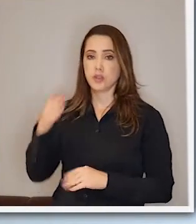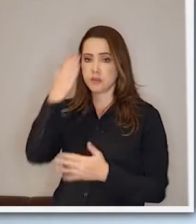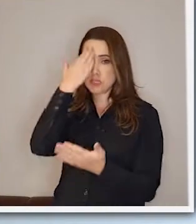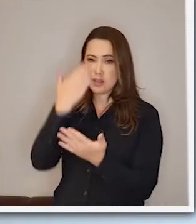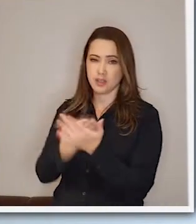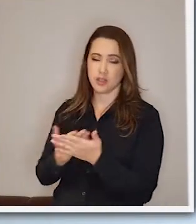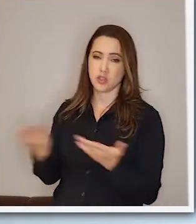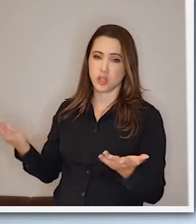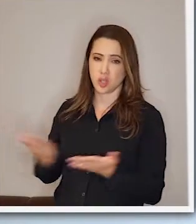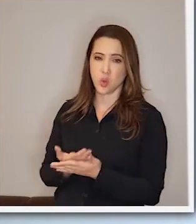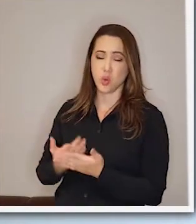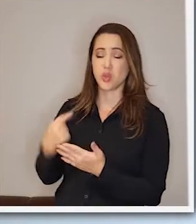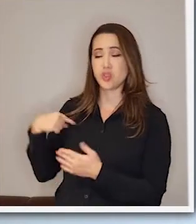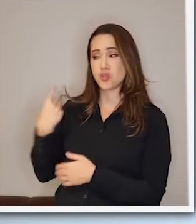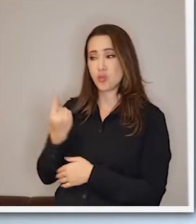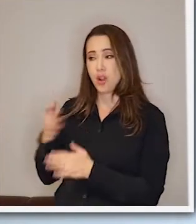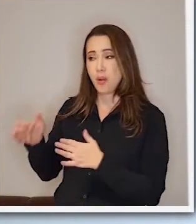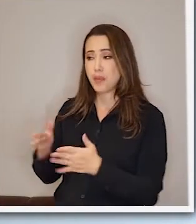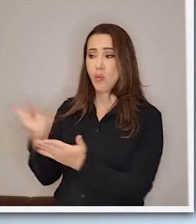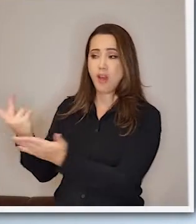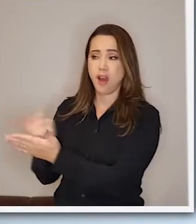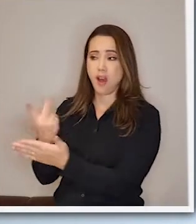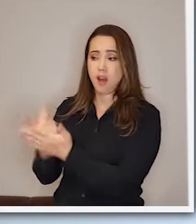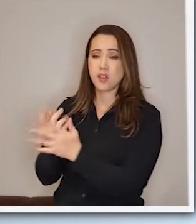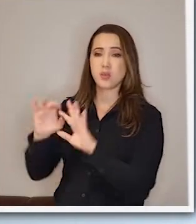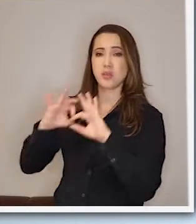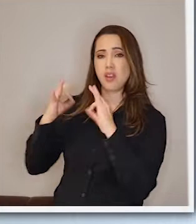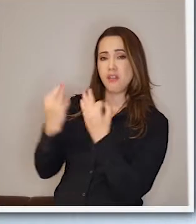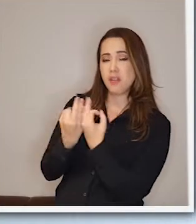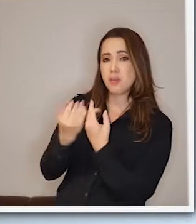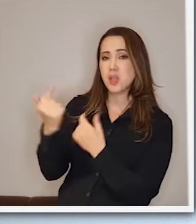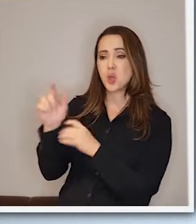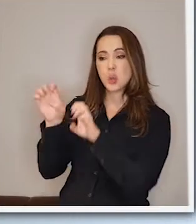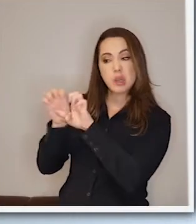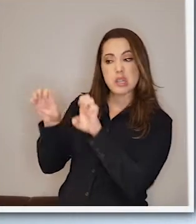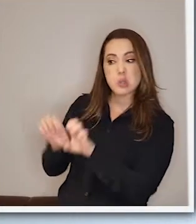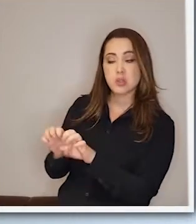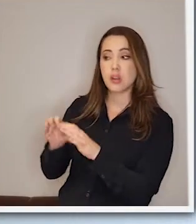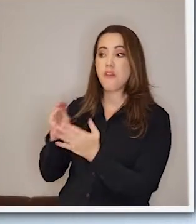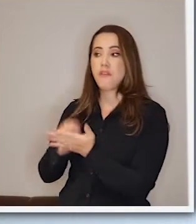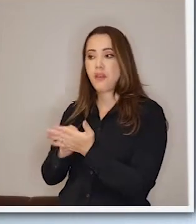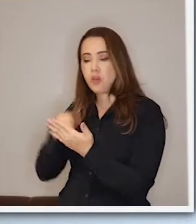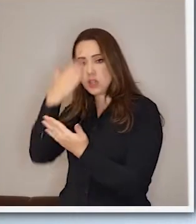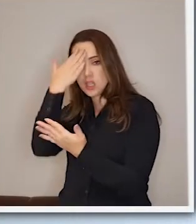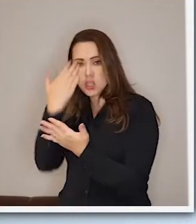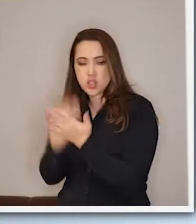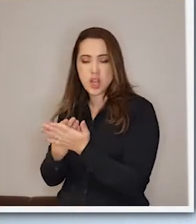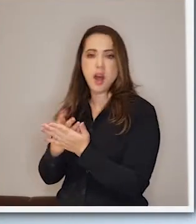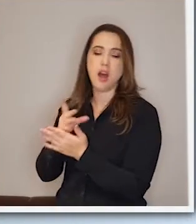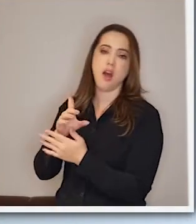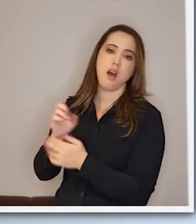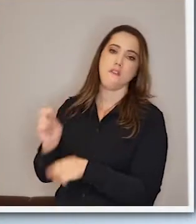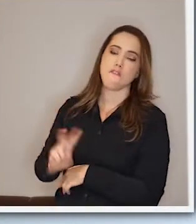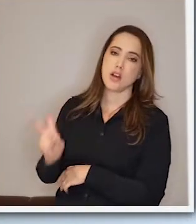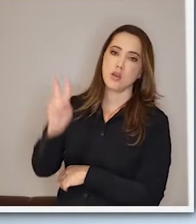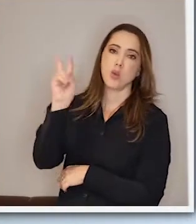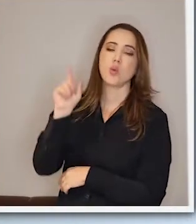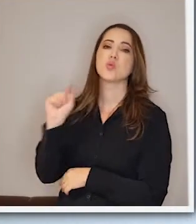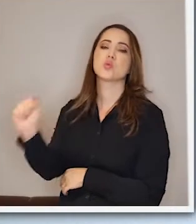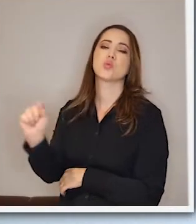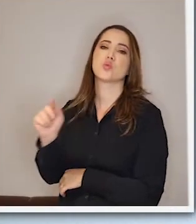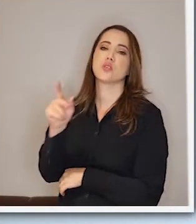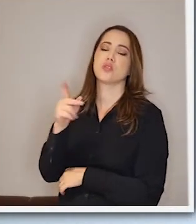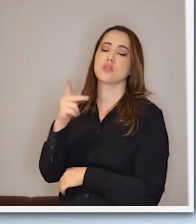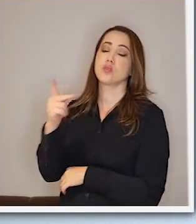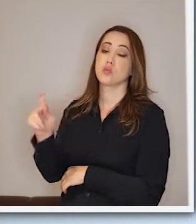muito se perde desses jovens porque as famílias são mal estruturadas, falta a crença, a fé, falta valores,